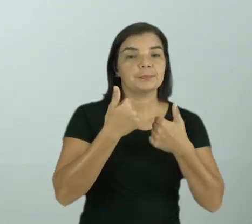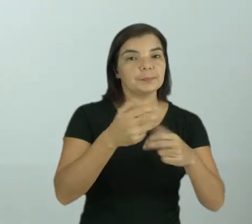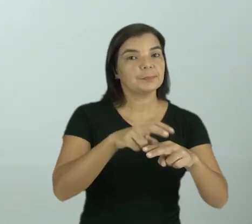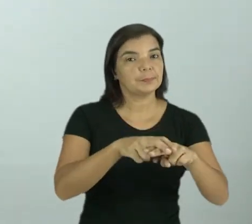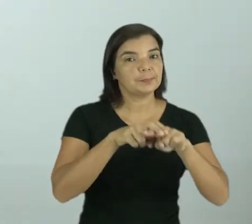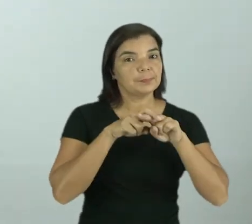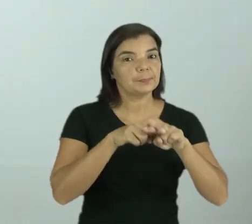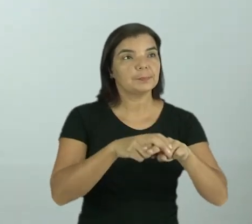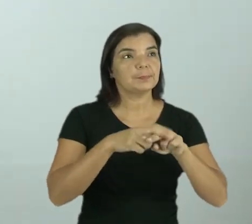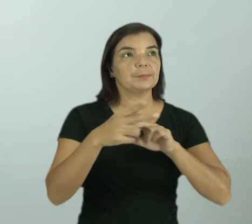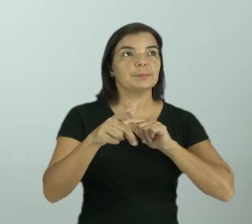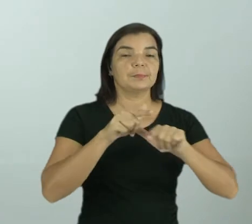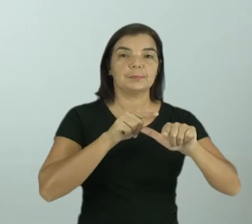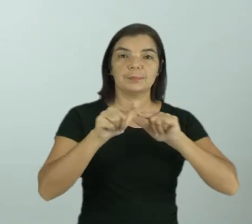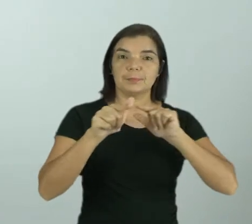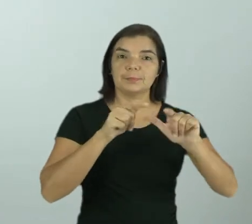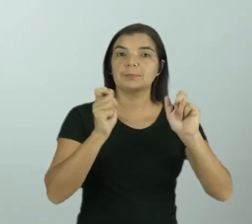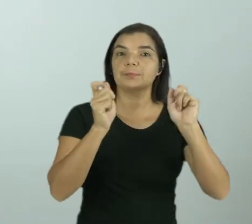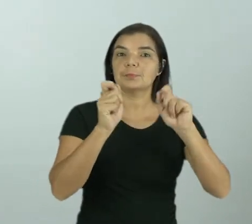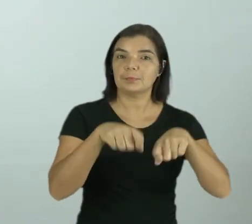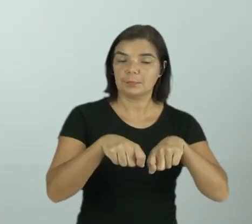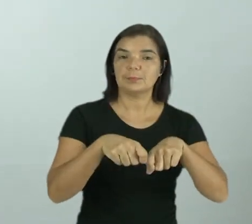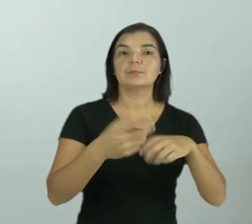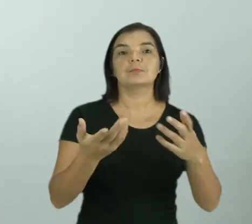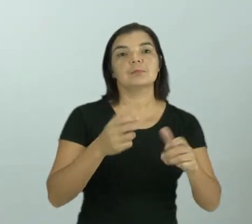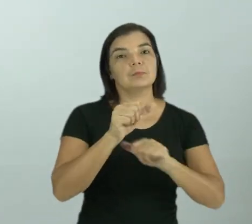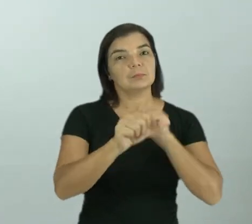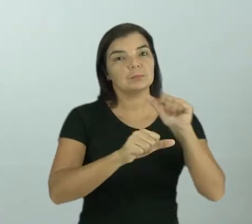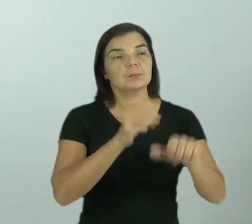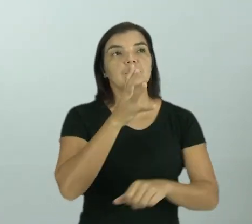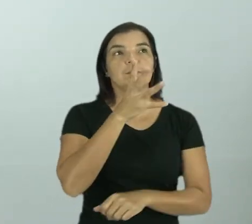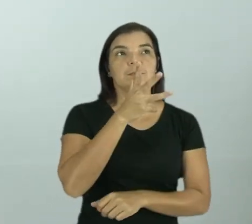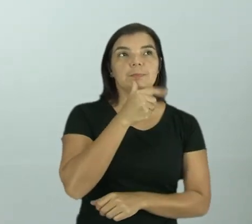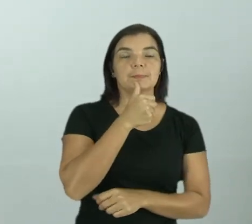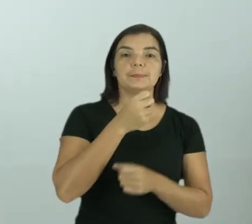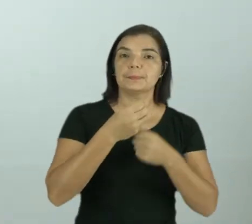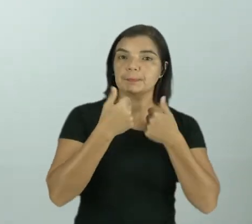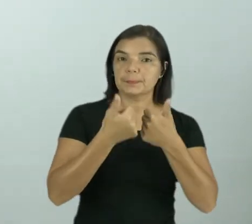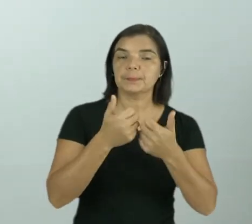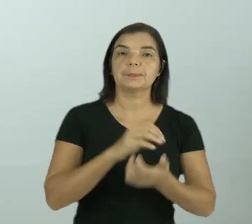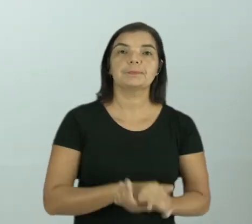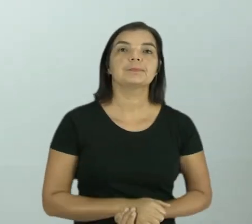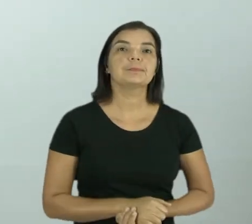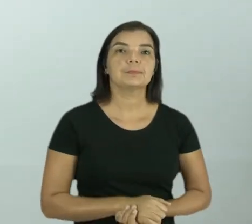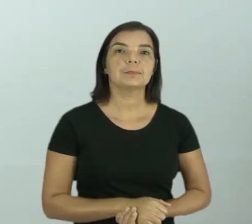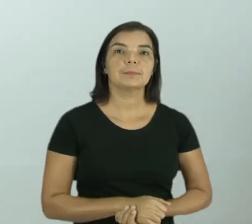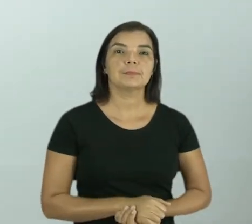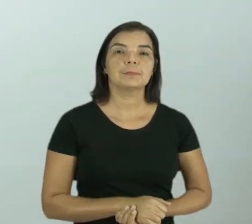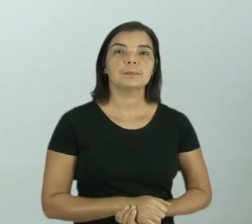Por isso que o trabalho podemos considerar como uma mudança lenta, tá bom? Vamos lá.